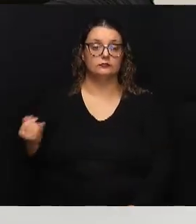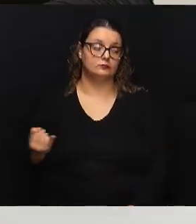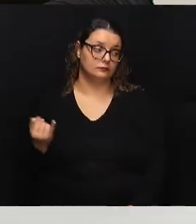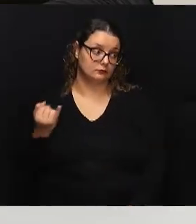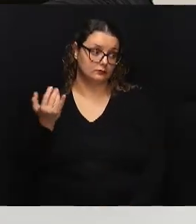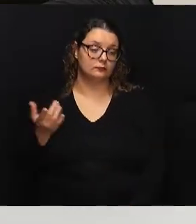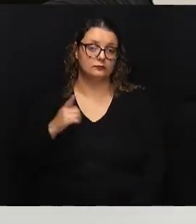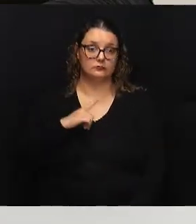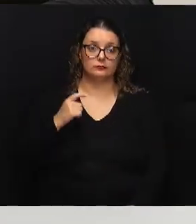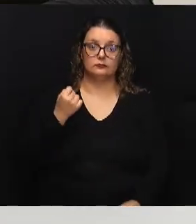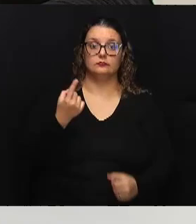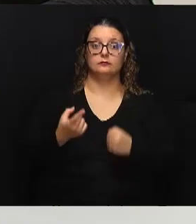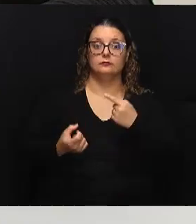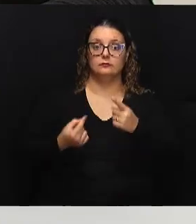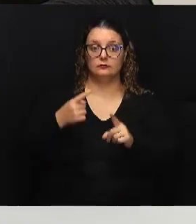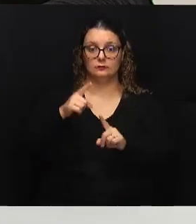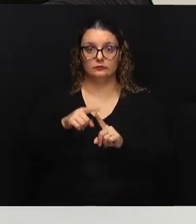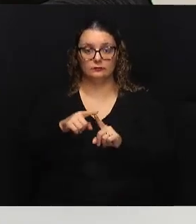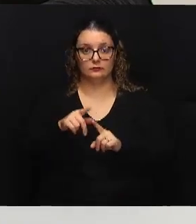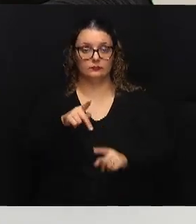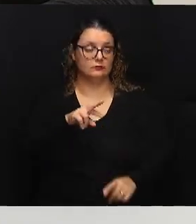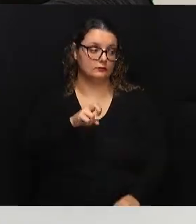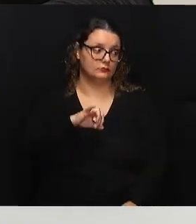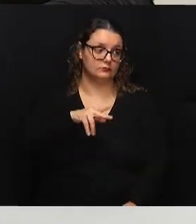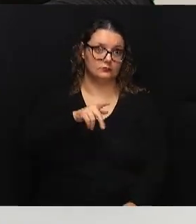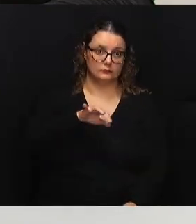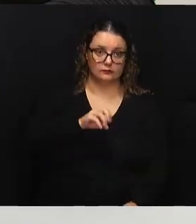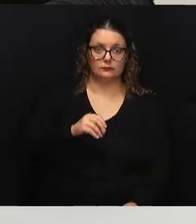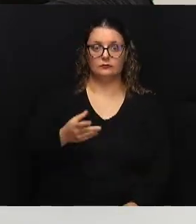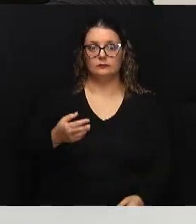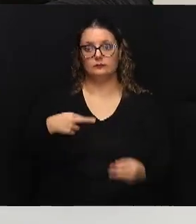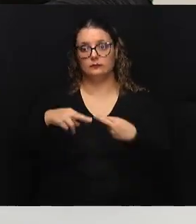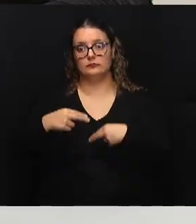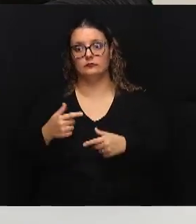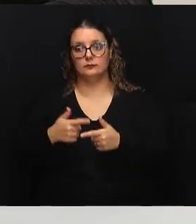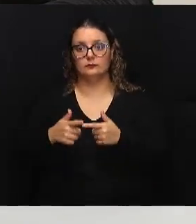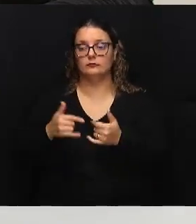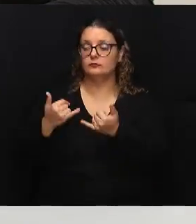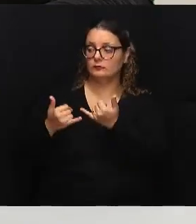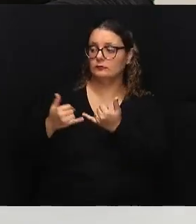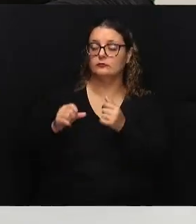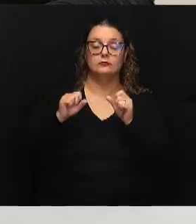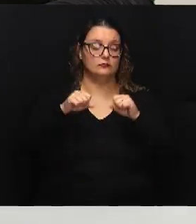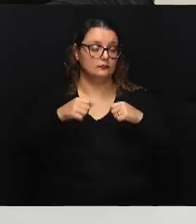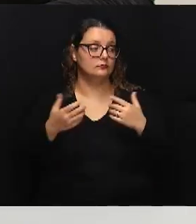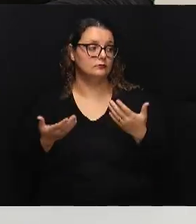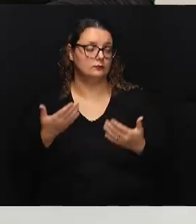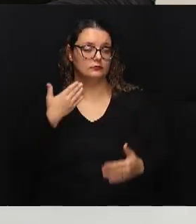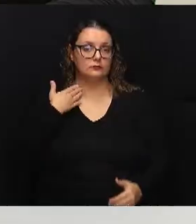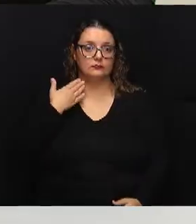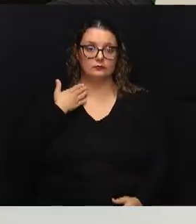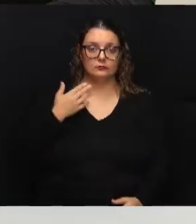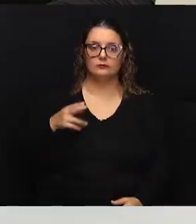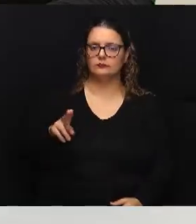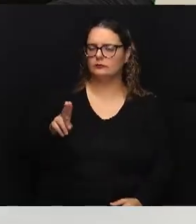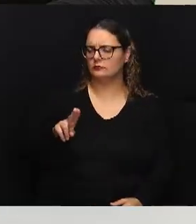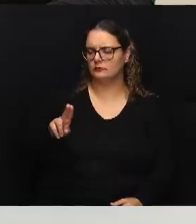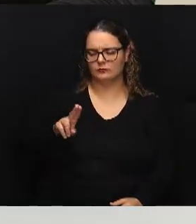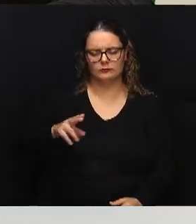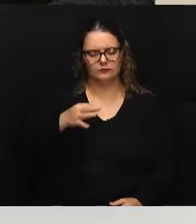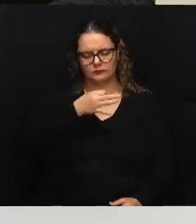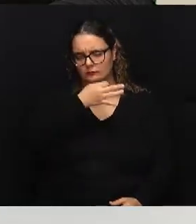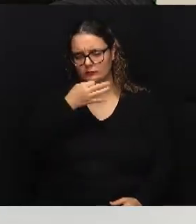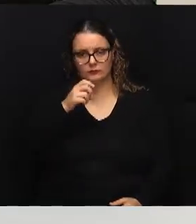você ter algum tipo de projeção em relação a esse problema. Uma média ali, né? Os bancos são extremamente úteis, não só para a gente